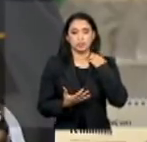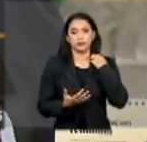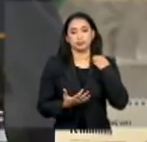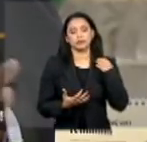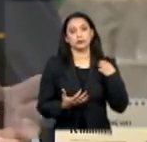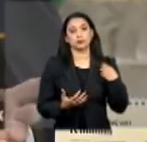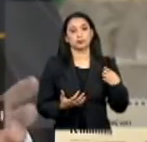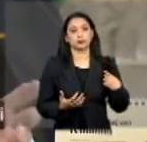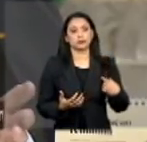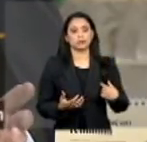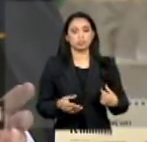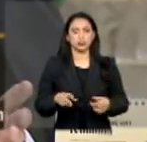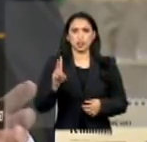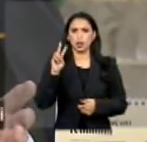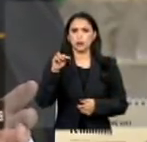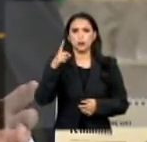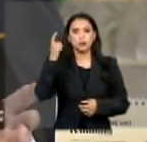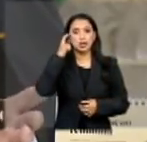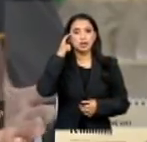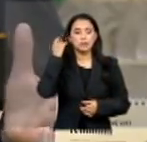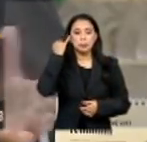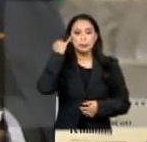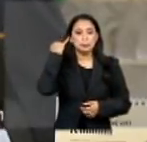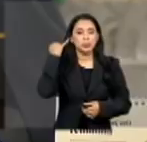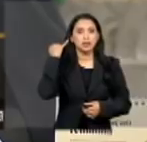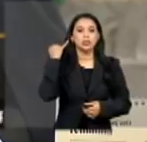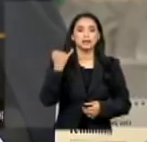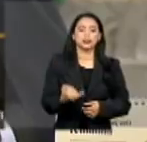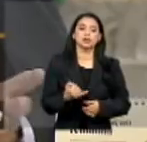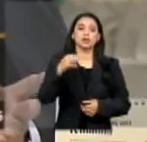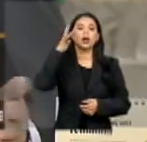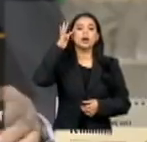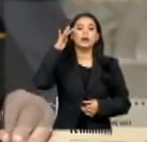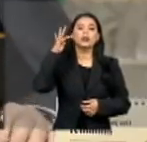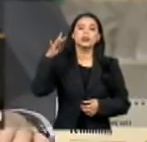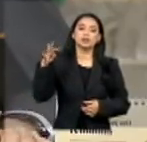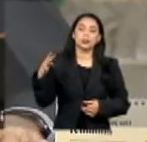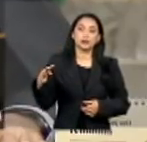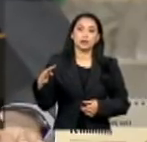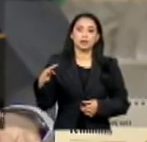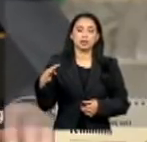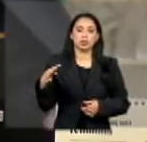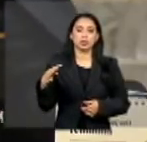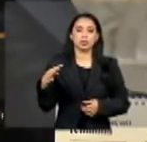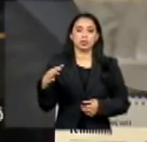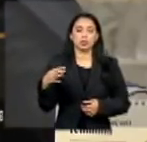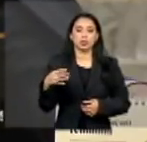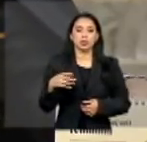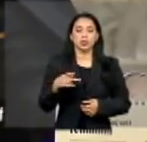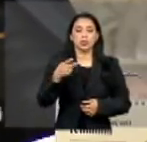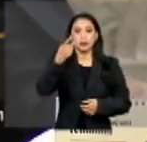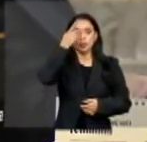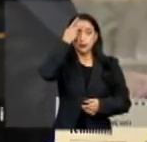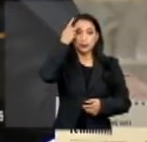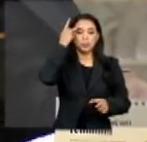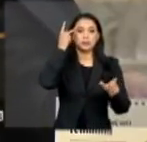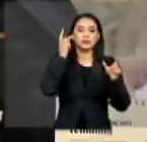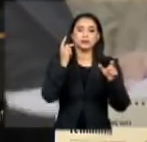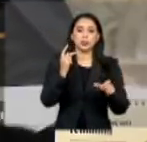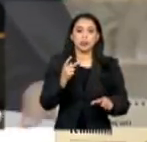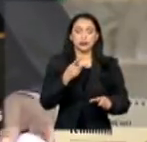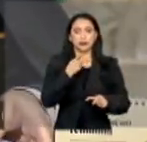jamais imaginei concretizar este sonho certamente pessoa diria melhor